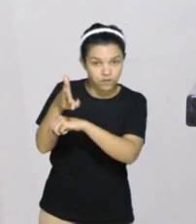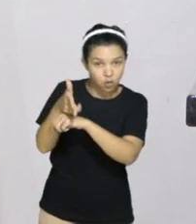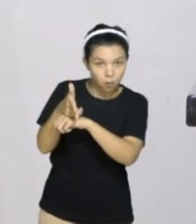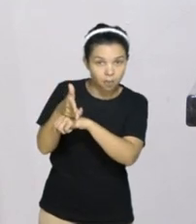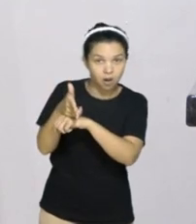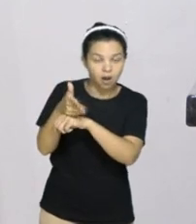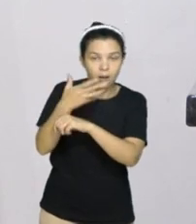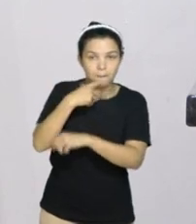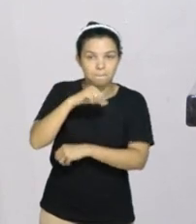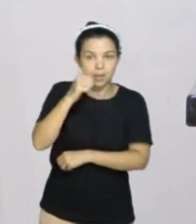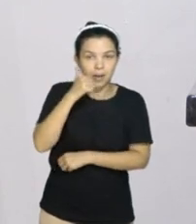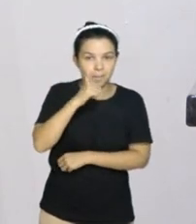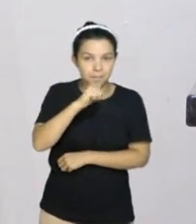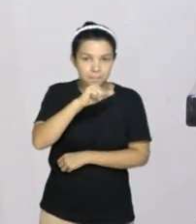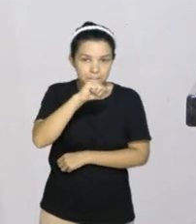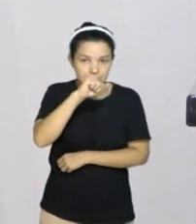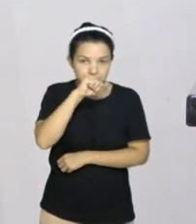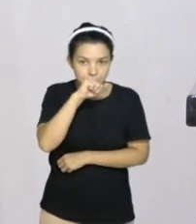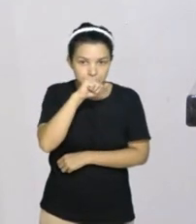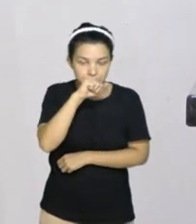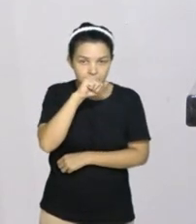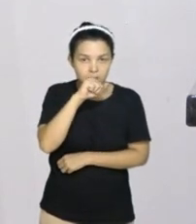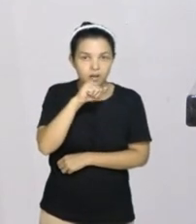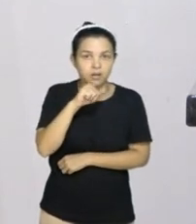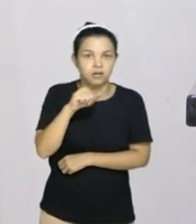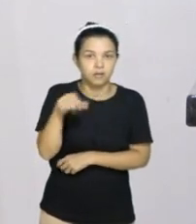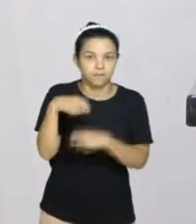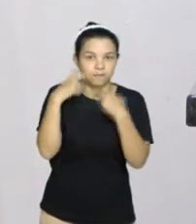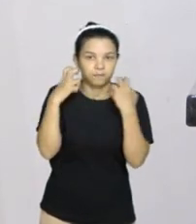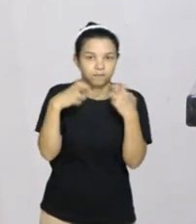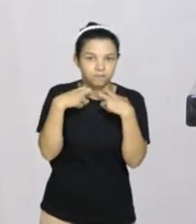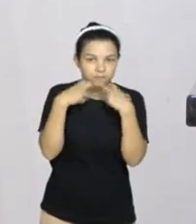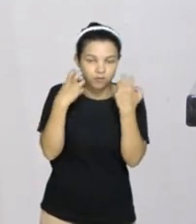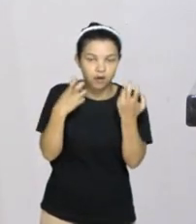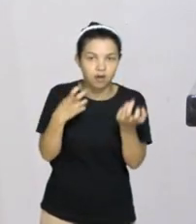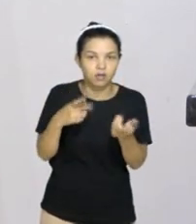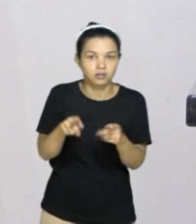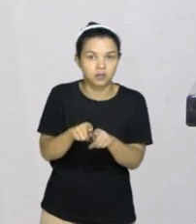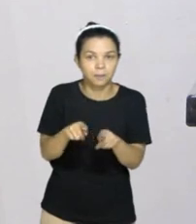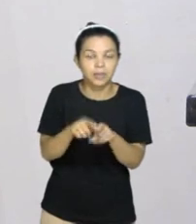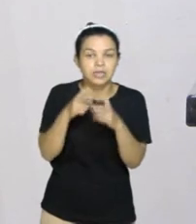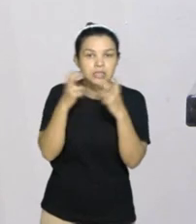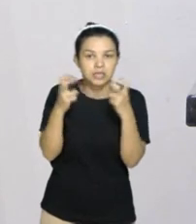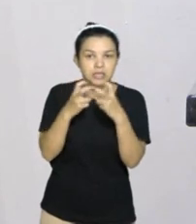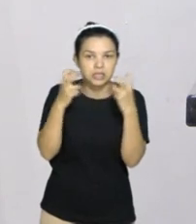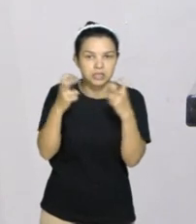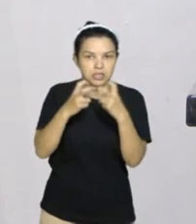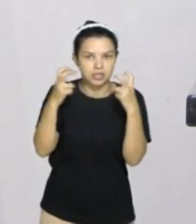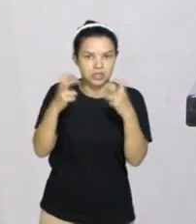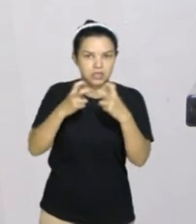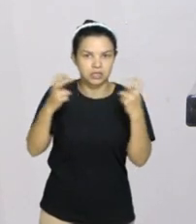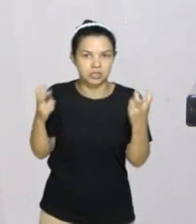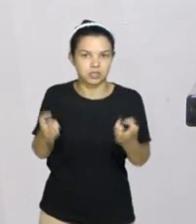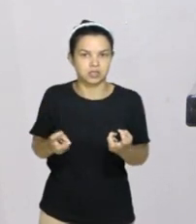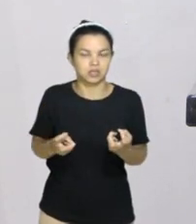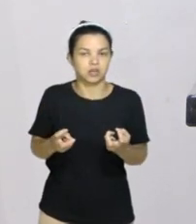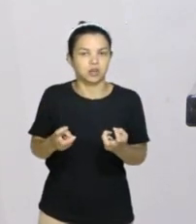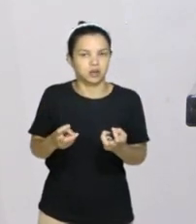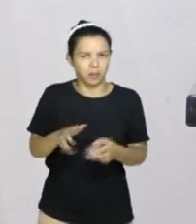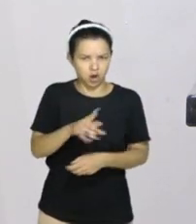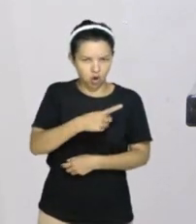com palavras de ordem e nós somos os terroristas somos nós da direita que somos os terroristas